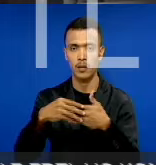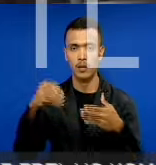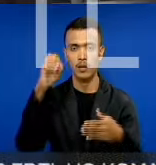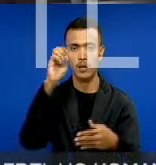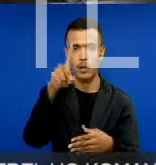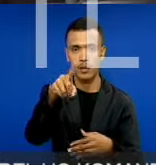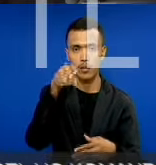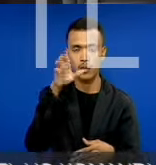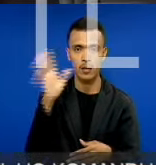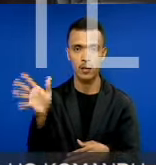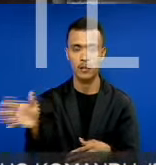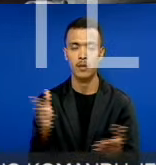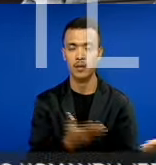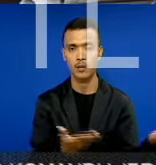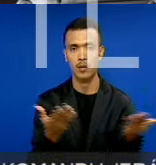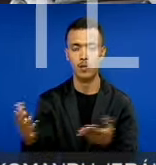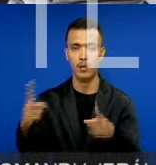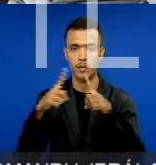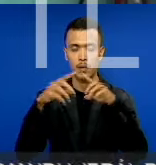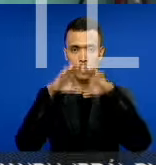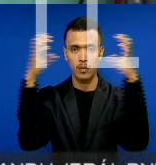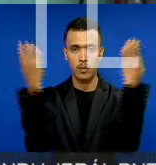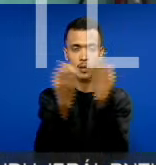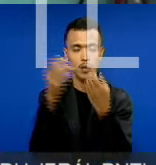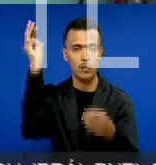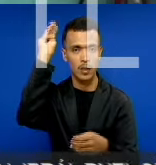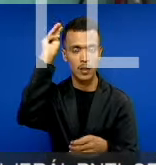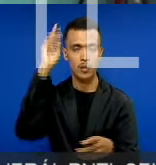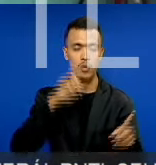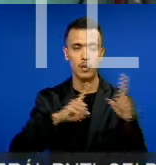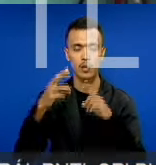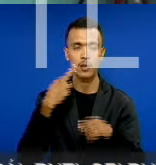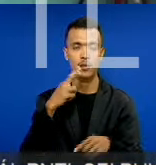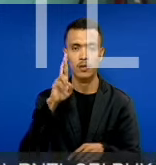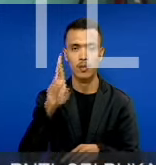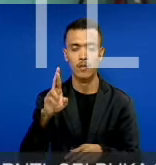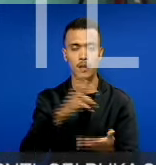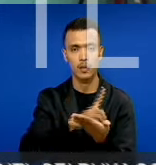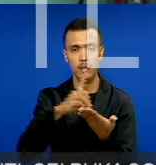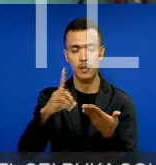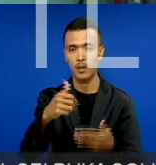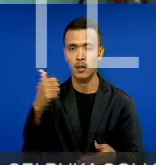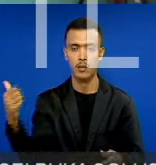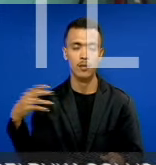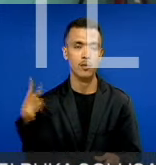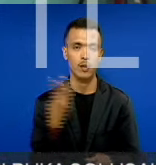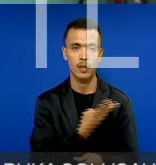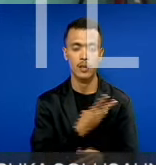ida lima nulo, no se submete ba Conselho Ministro Rodibuca solução. E a semana que eu tenho, está concordando,